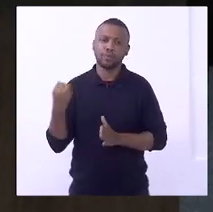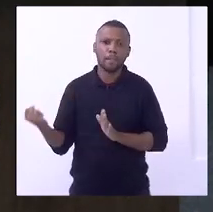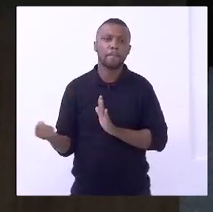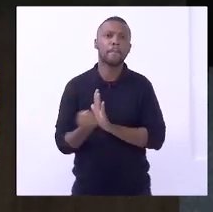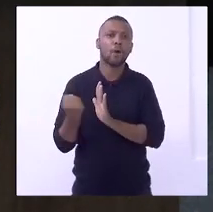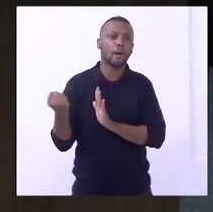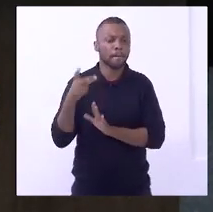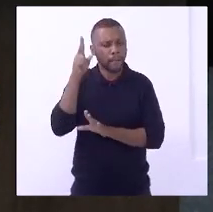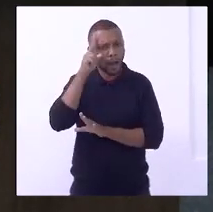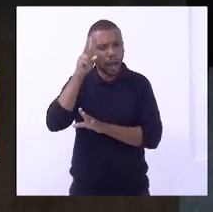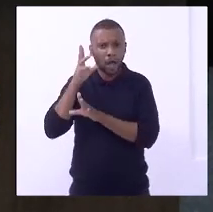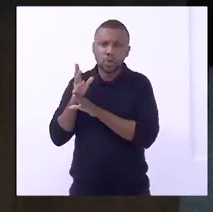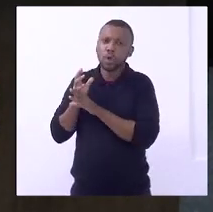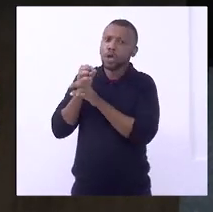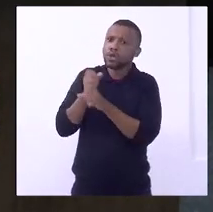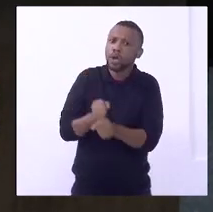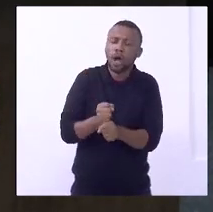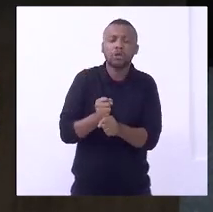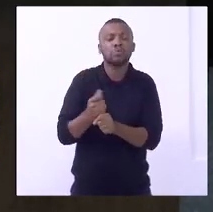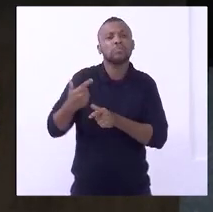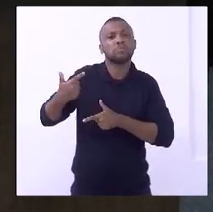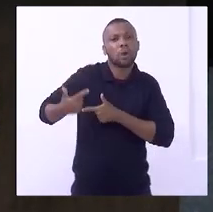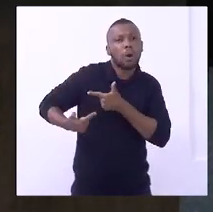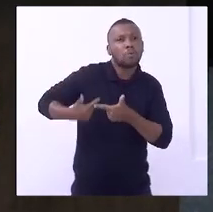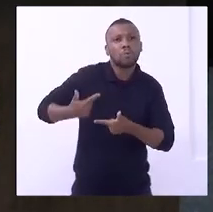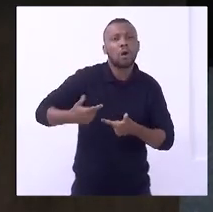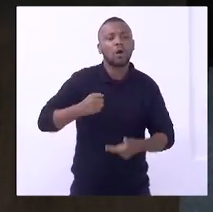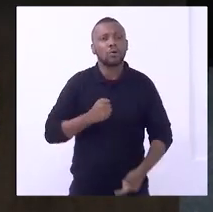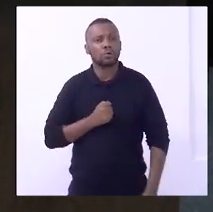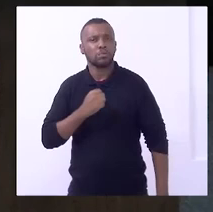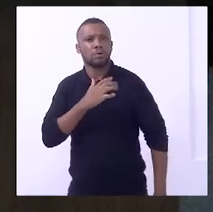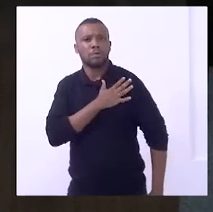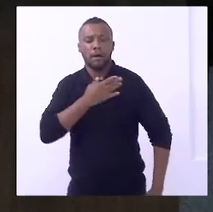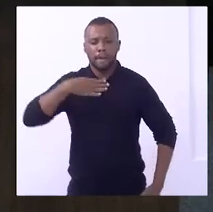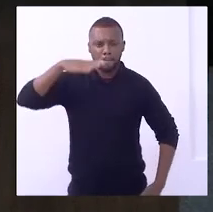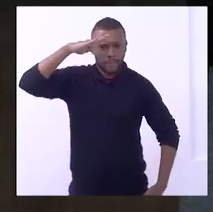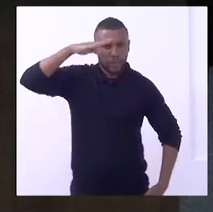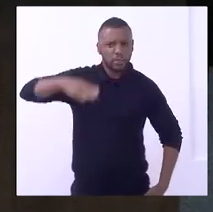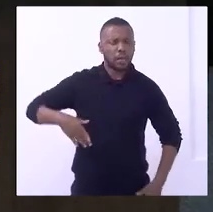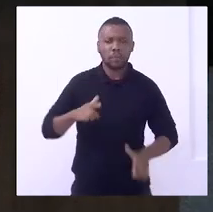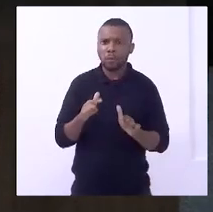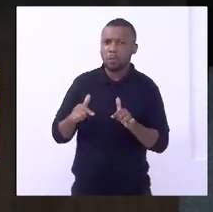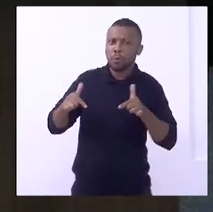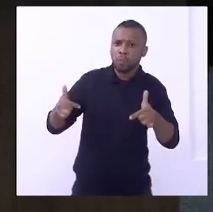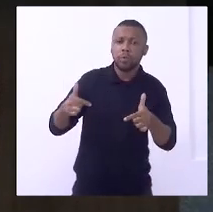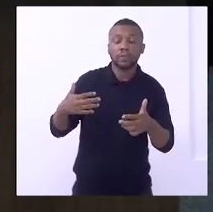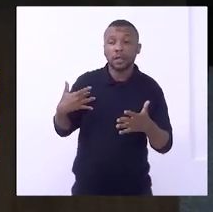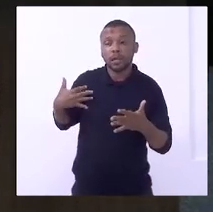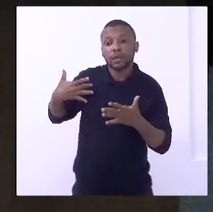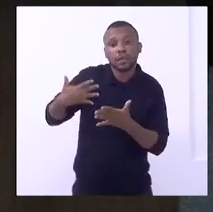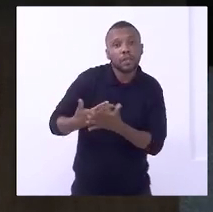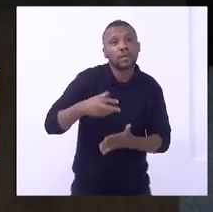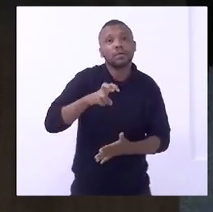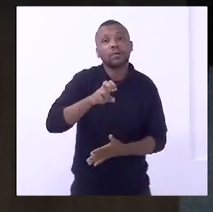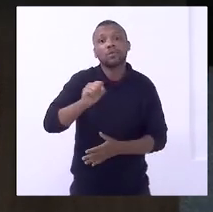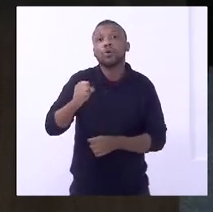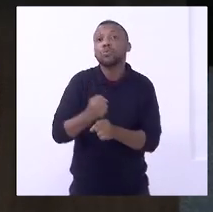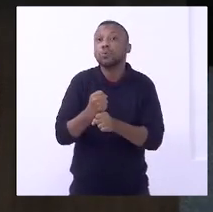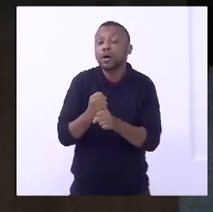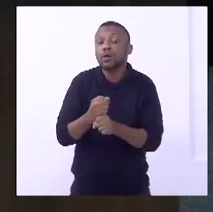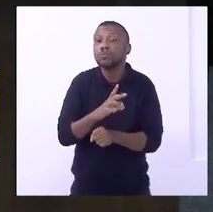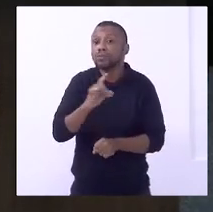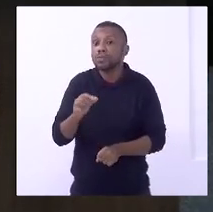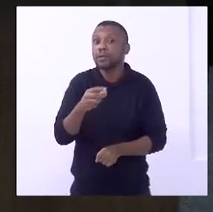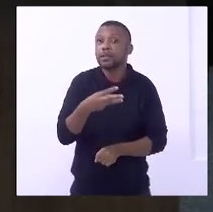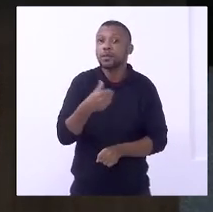e a atuação dos nossos bravos e heróis militares nesses 58 anos do dia 31 de março.